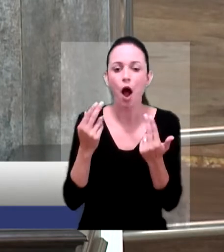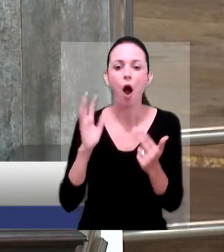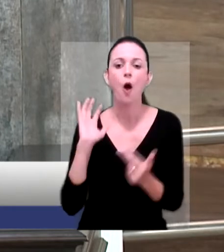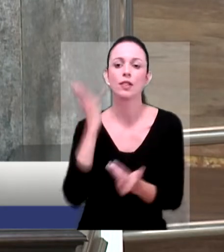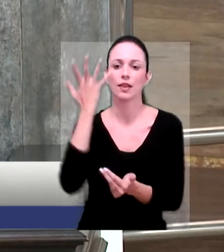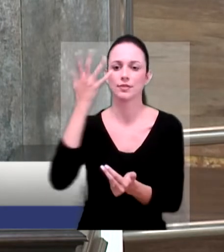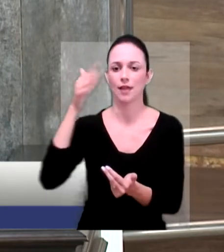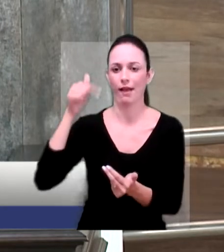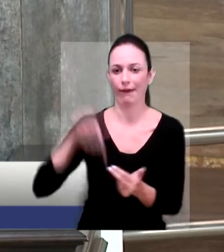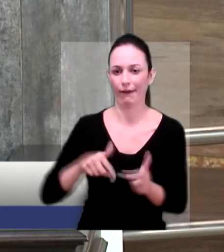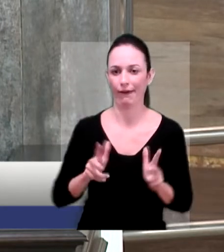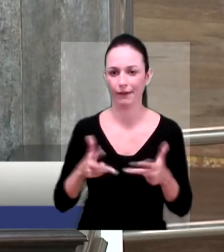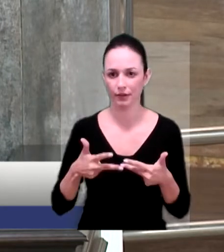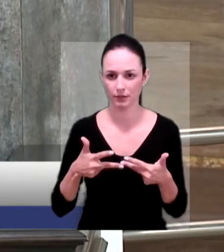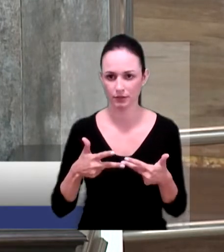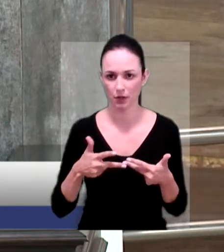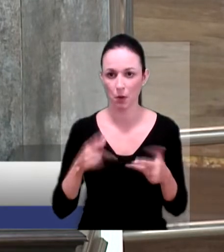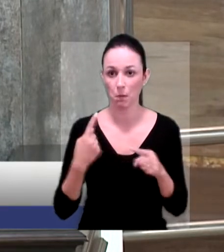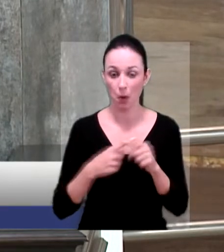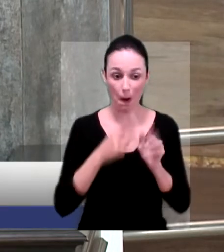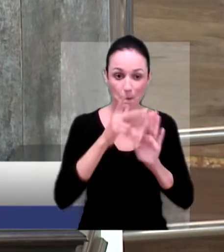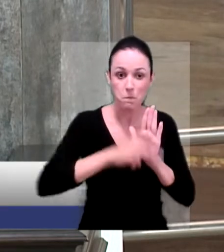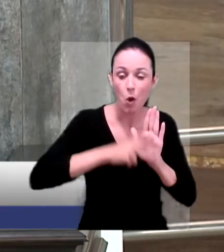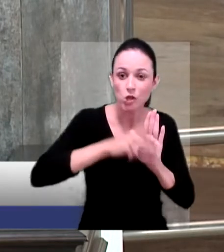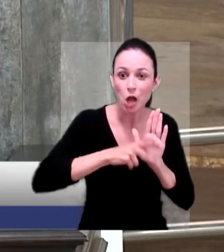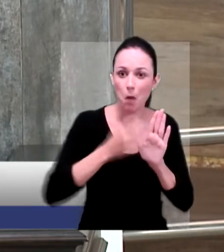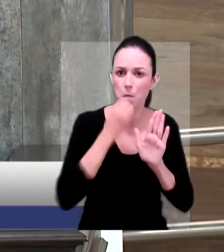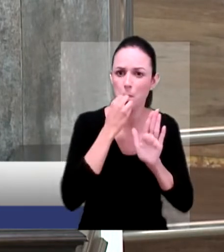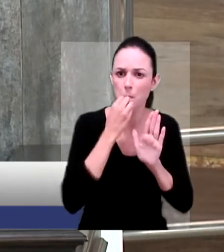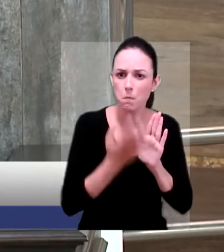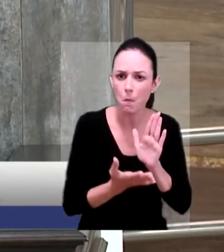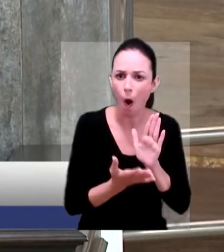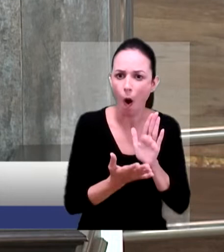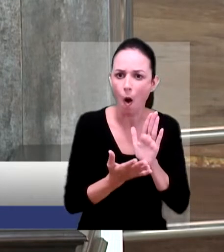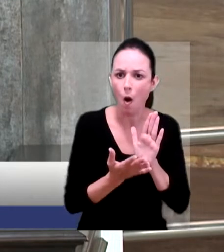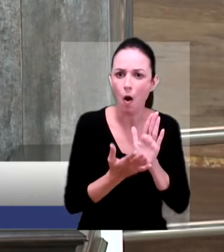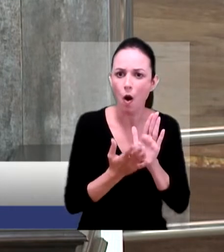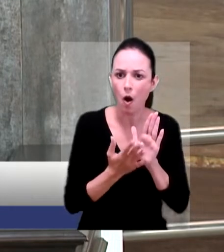projetos bons ao povo, vote a favor, e contra, vote contra.